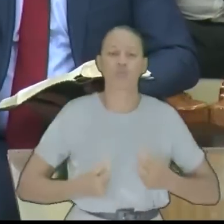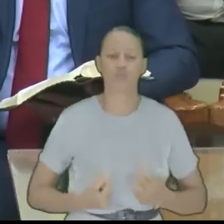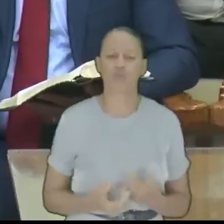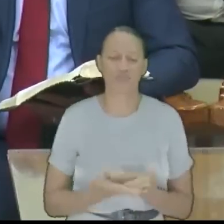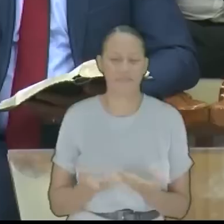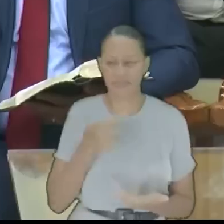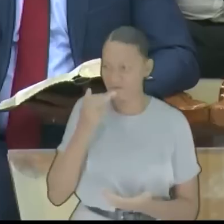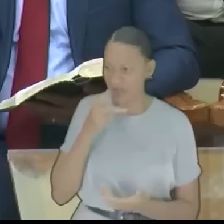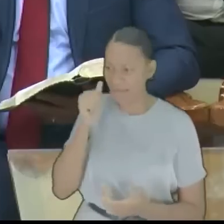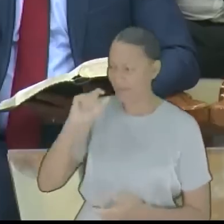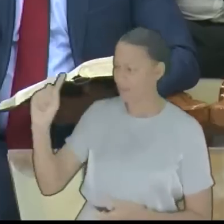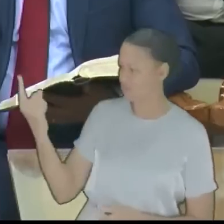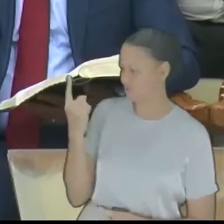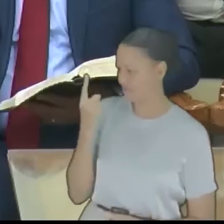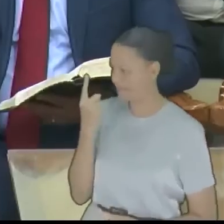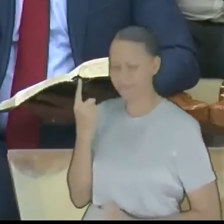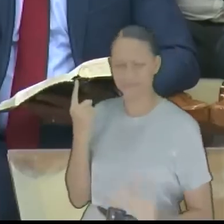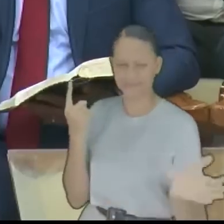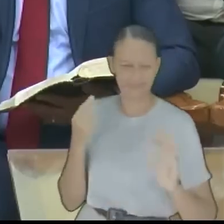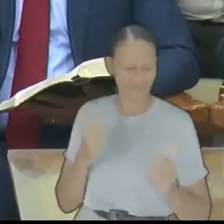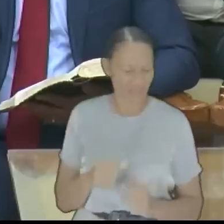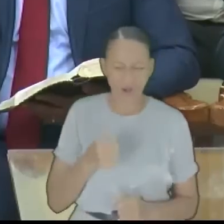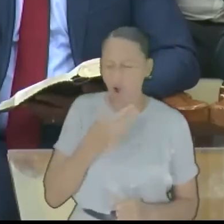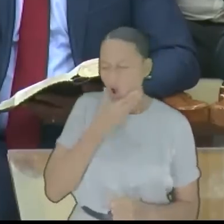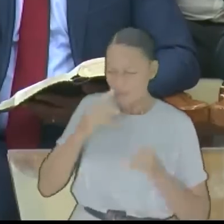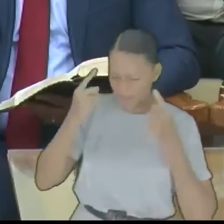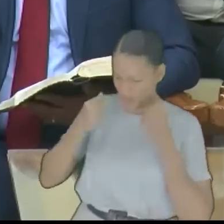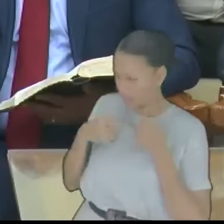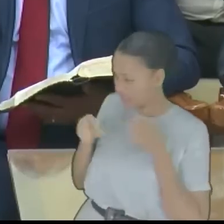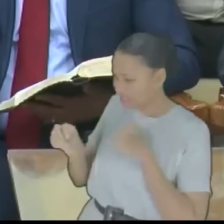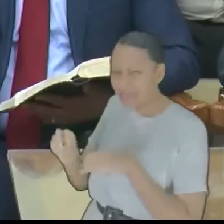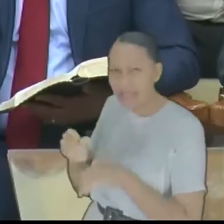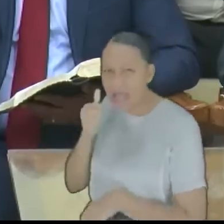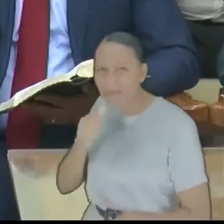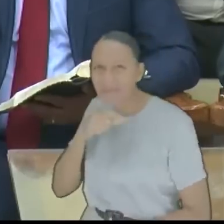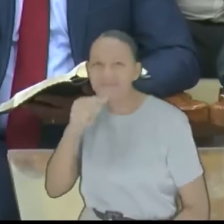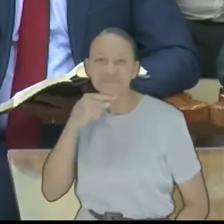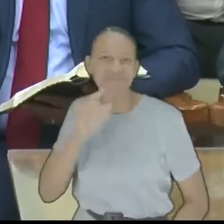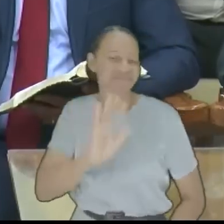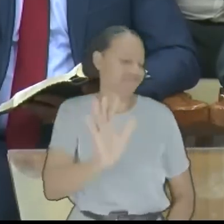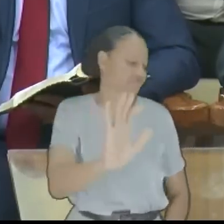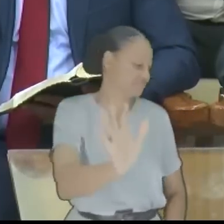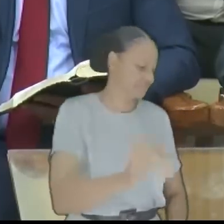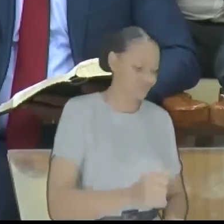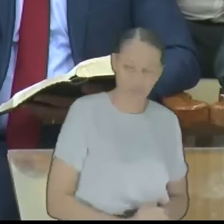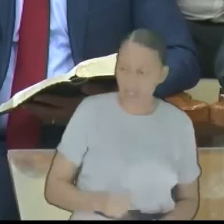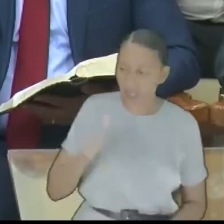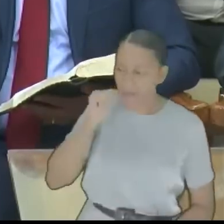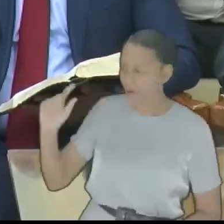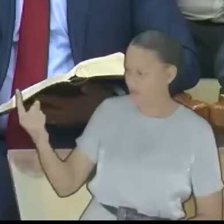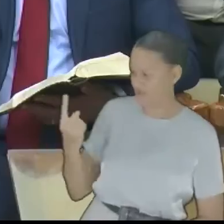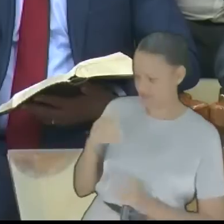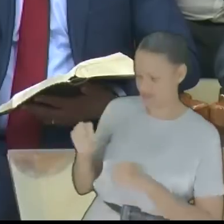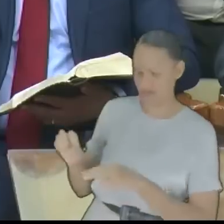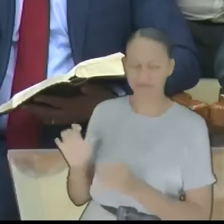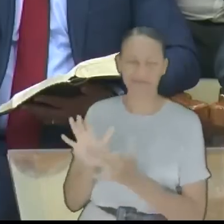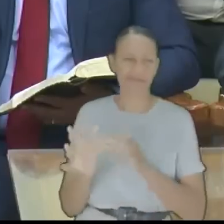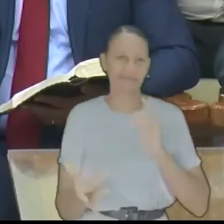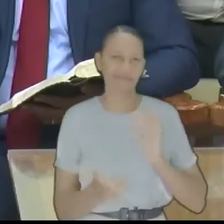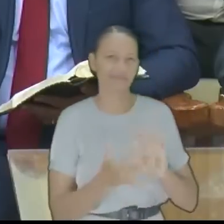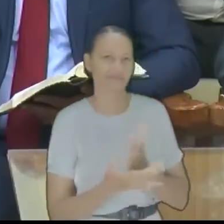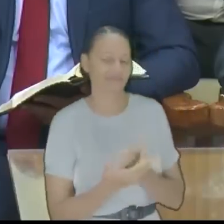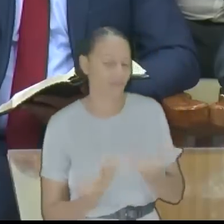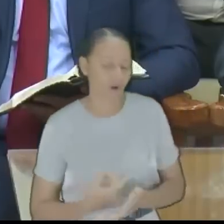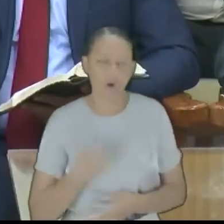falavam com mulheres. Um rabino não ensinava a uma mulher. Um rabino não ensinava a uma mulher. E Jesus